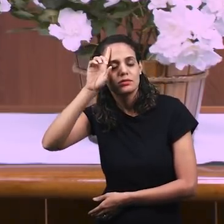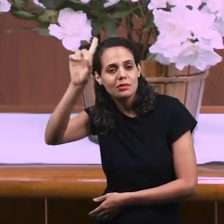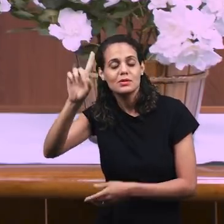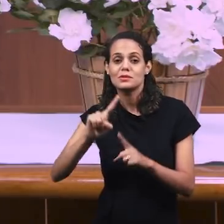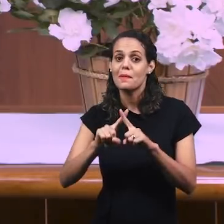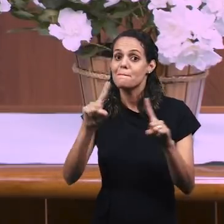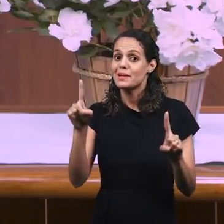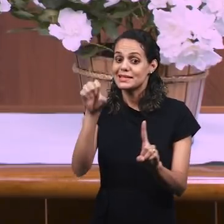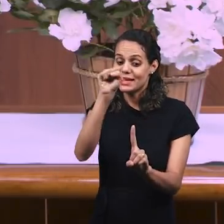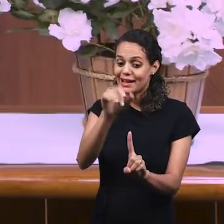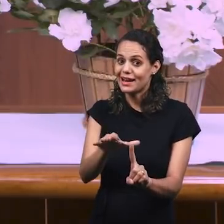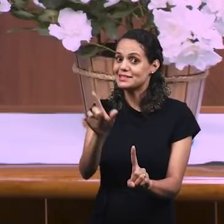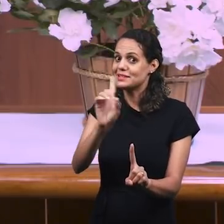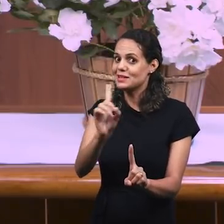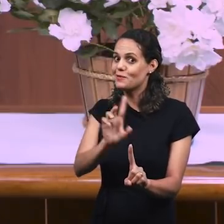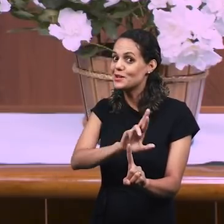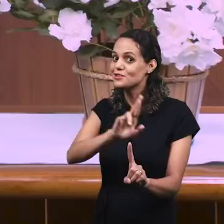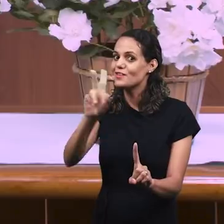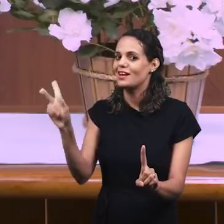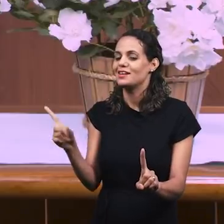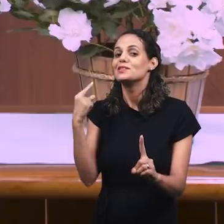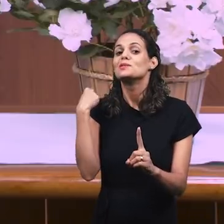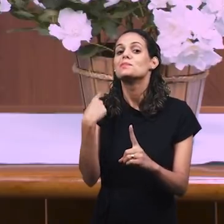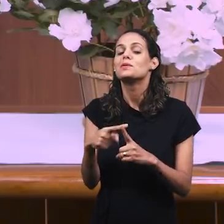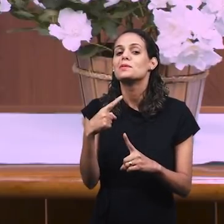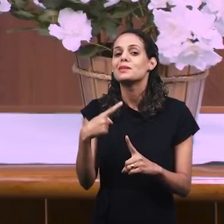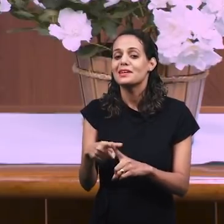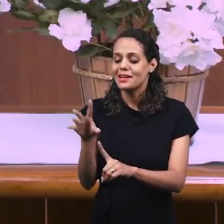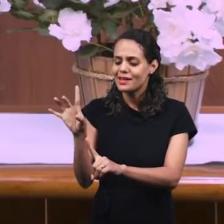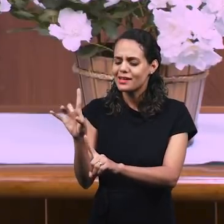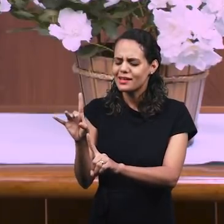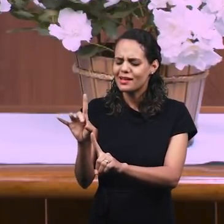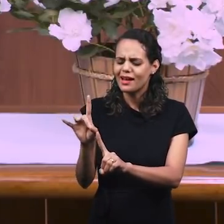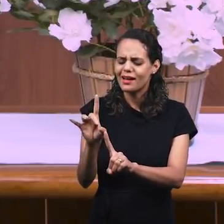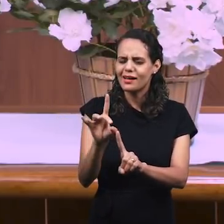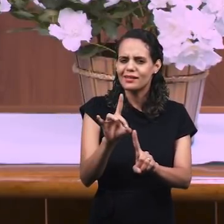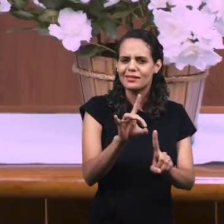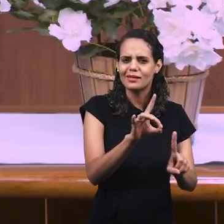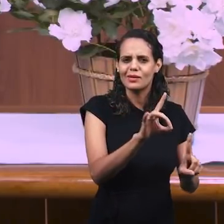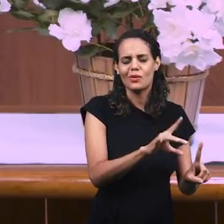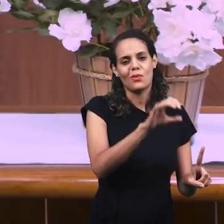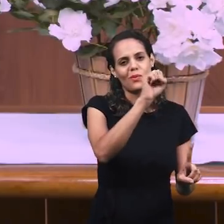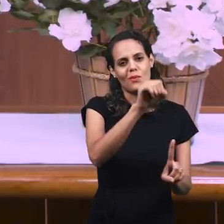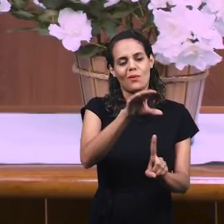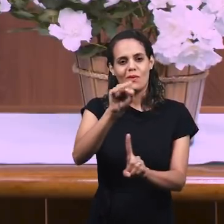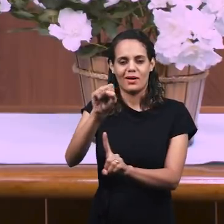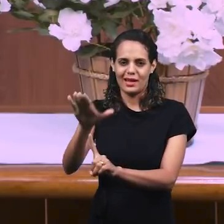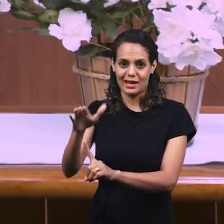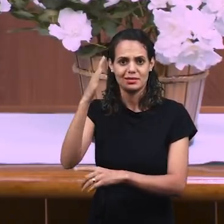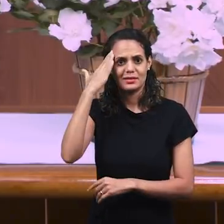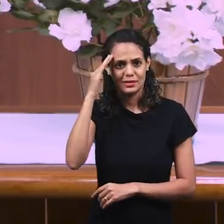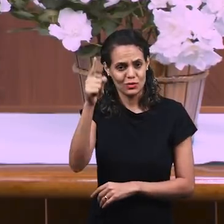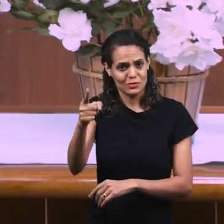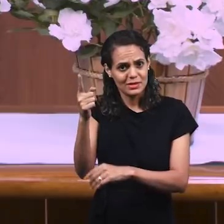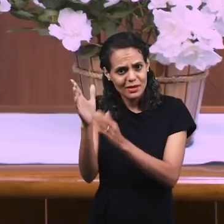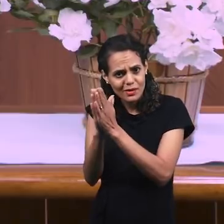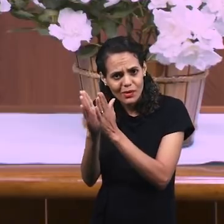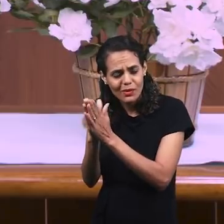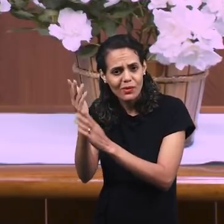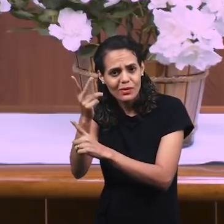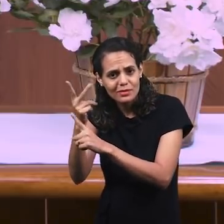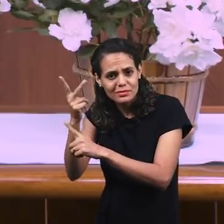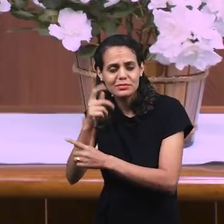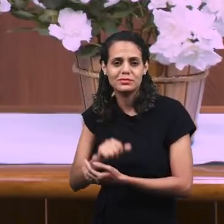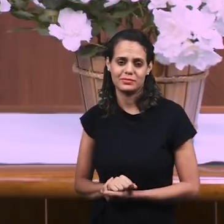texto fala, mas a graça não. É dada a cada um recebe. A mesma esperança, a mesma fé,